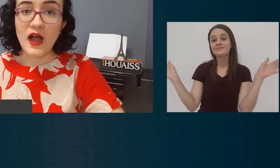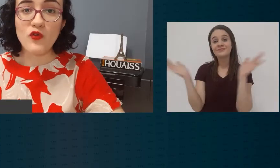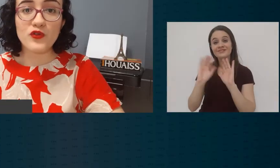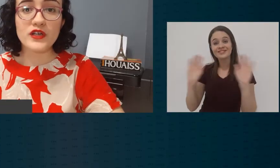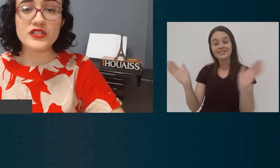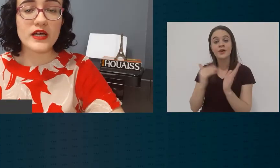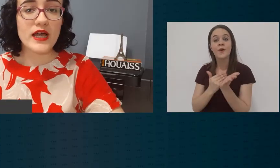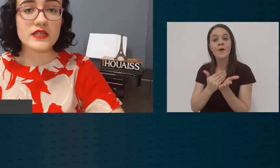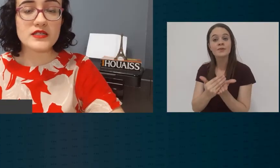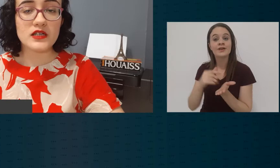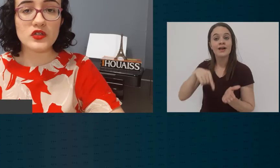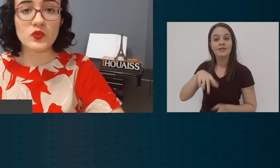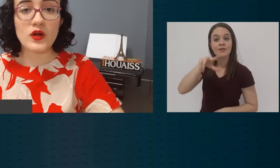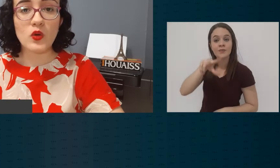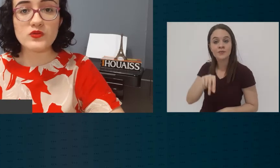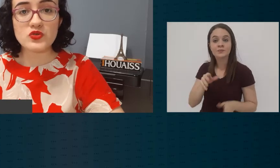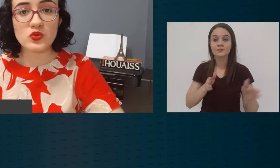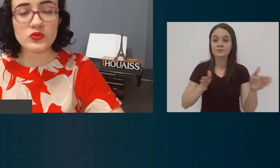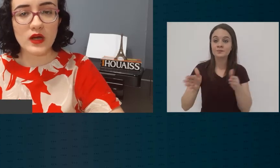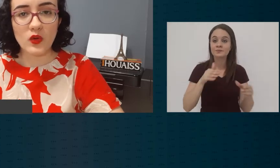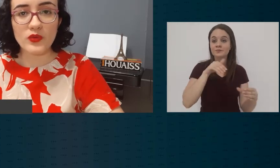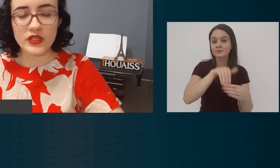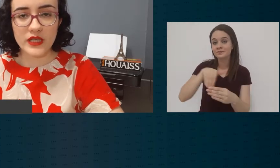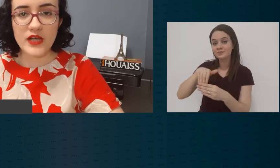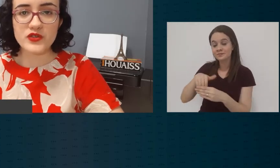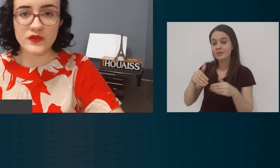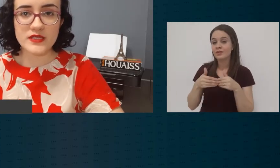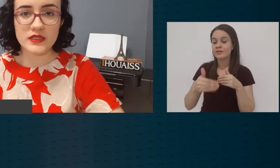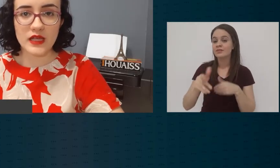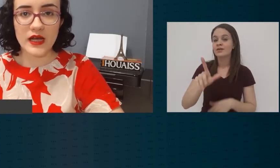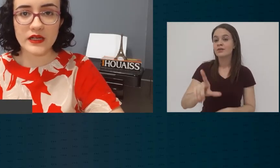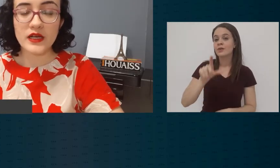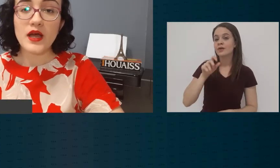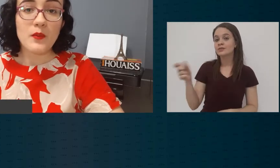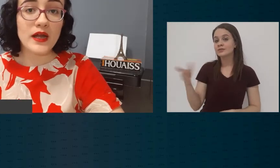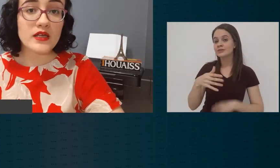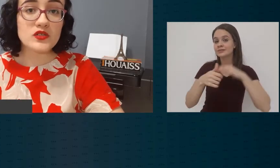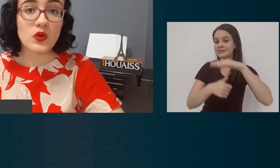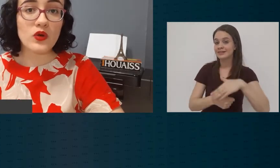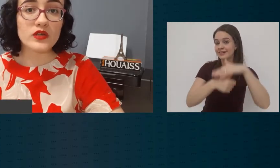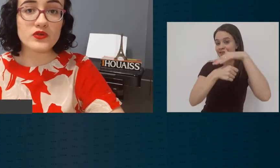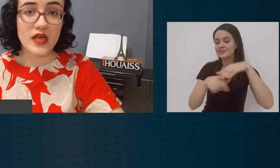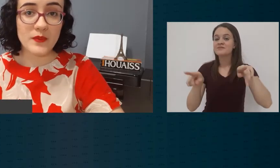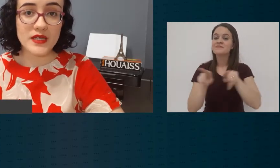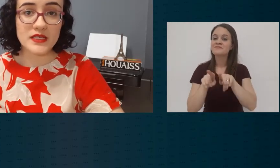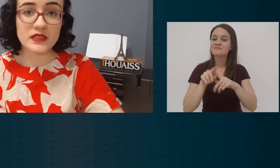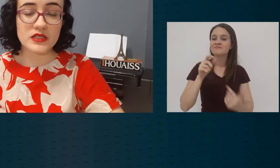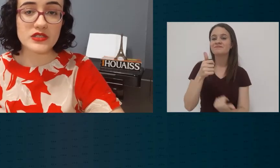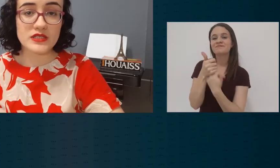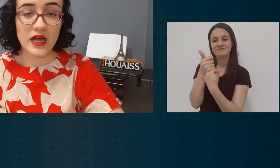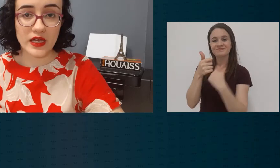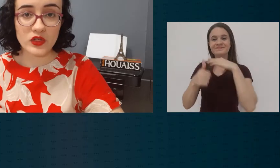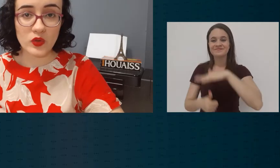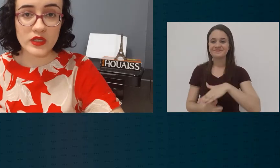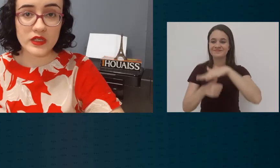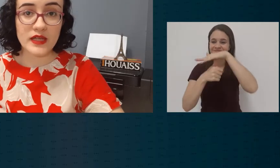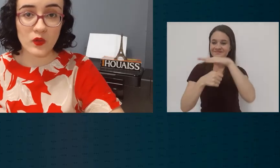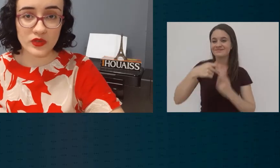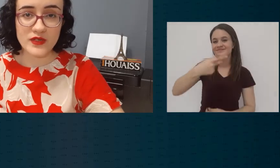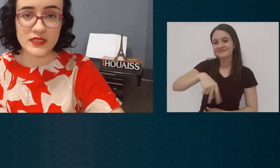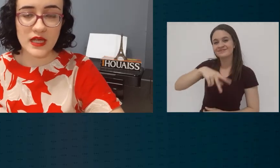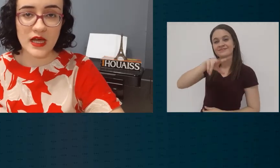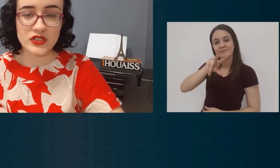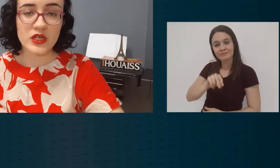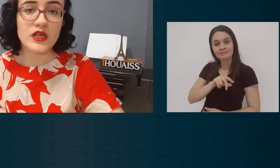Olá, a UFAM está realizando uma consulta à comunidade universitária para a escolha dos representantes da reitoria